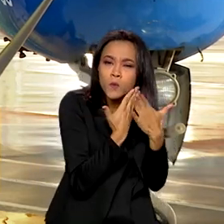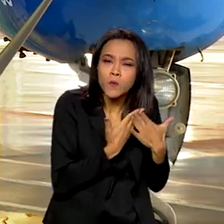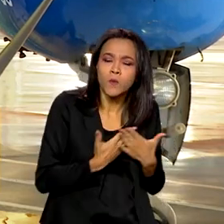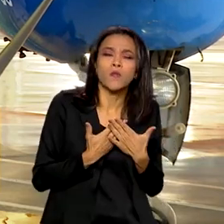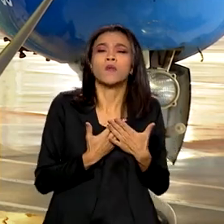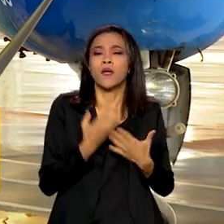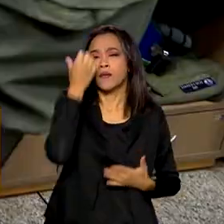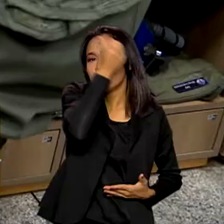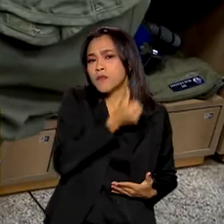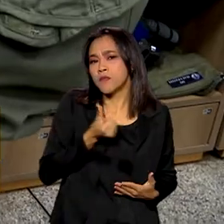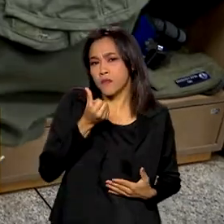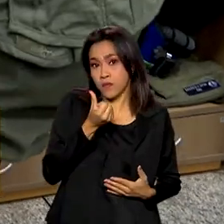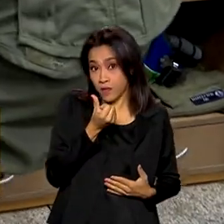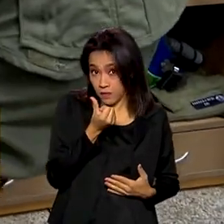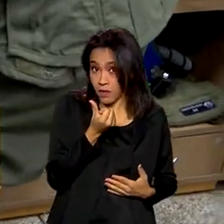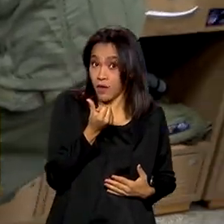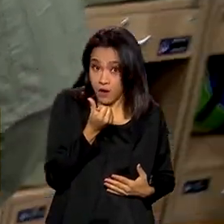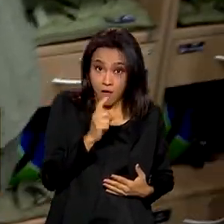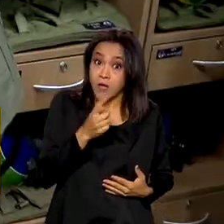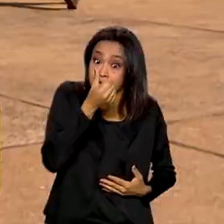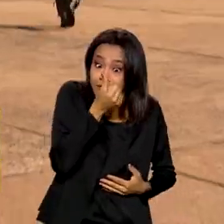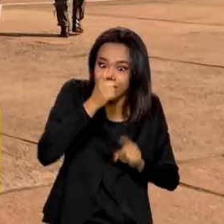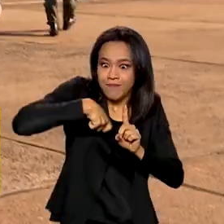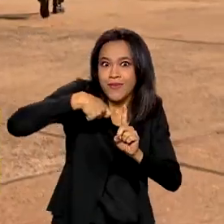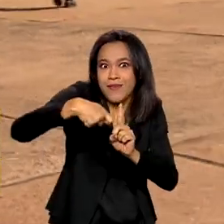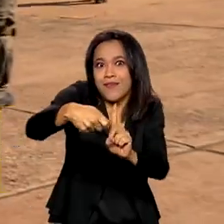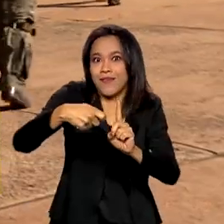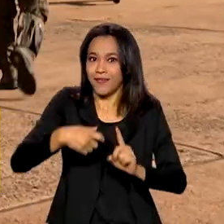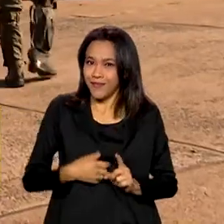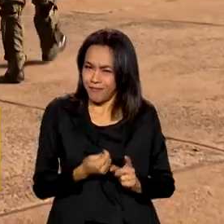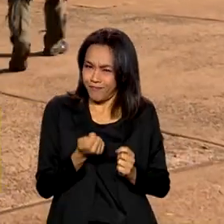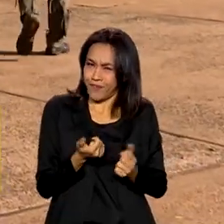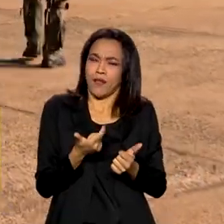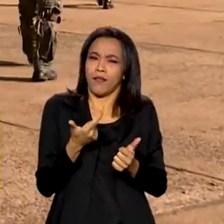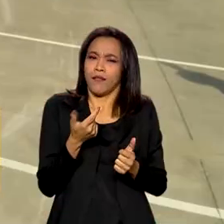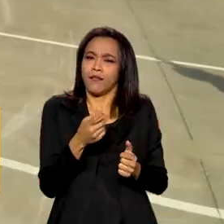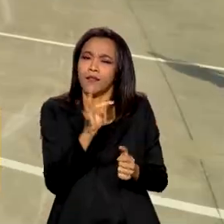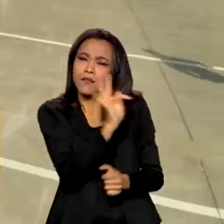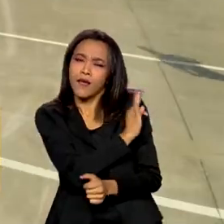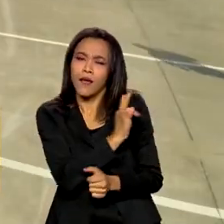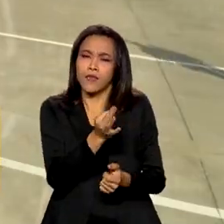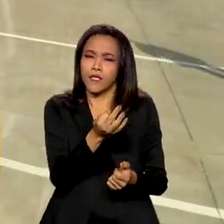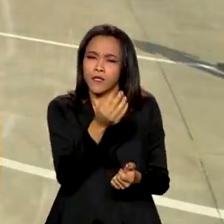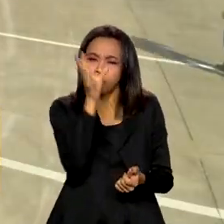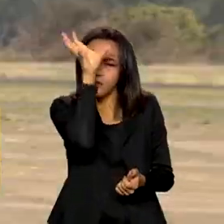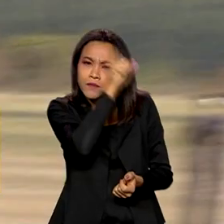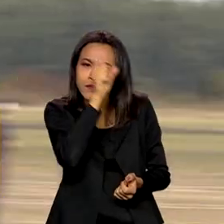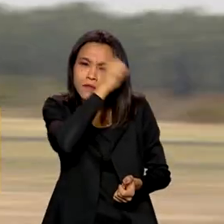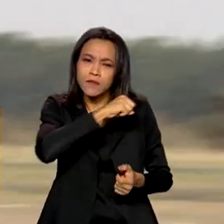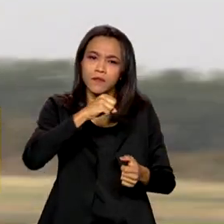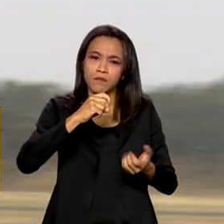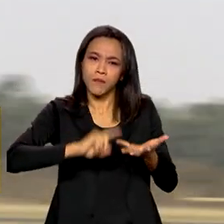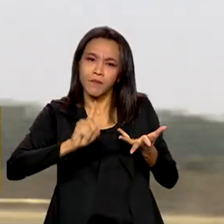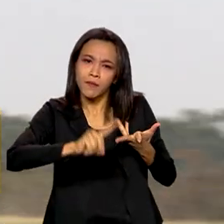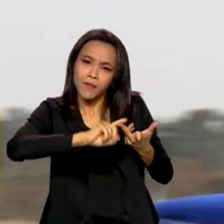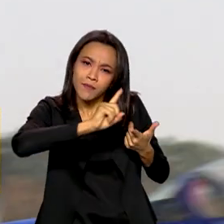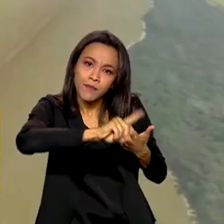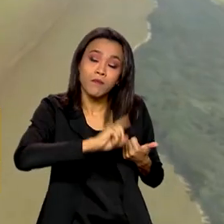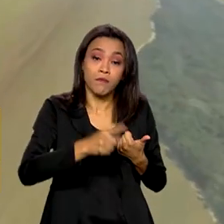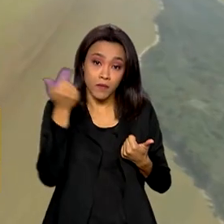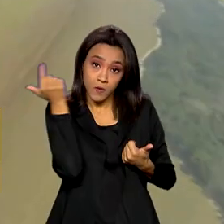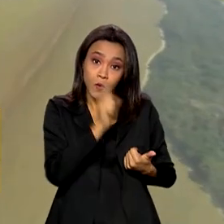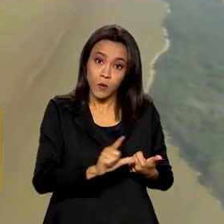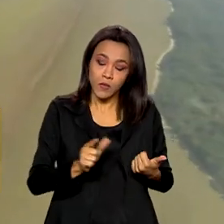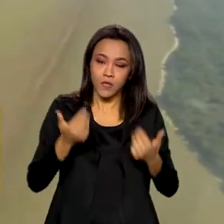torno de 6 meses aqui no esquadrão, recebendo informações, tanto técnicas quanto operacionais, para que ele possa de fato desenvolver